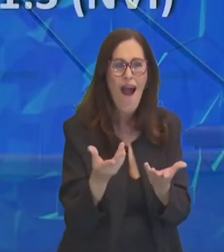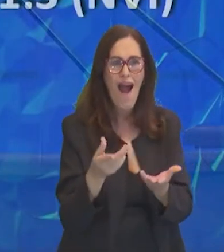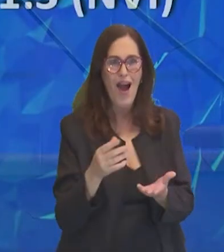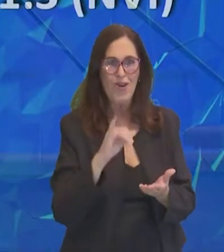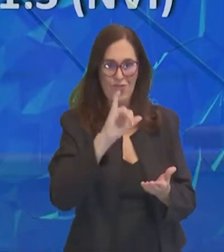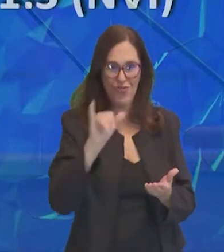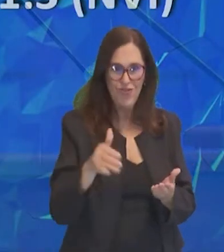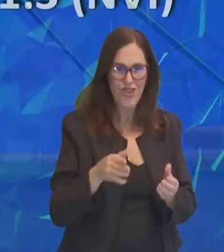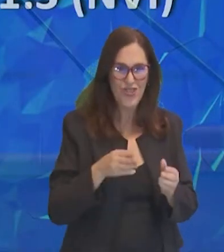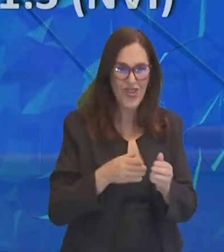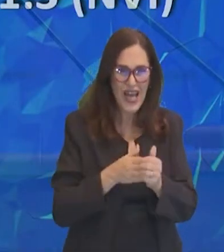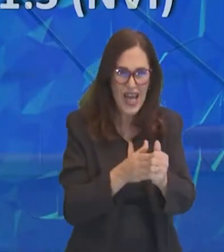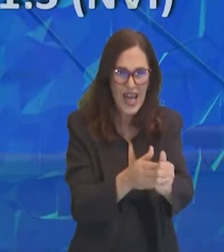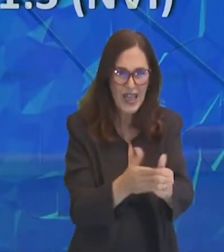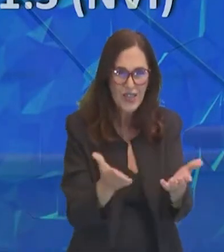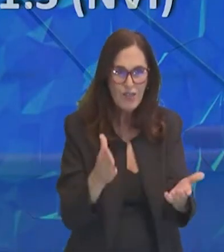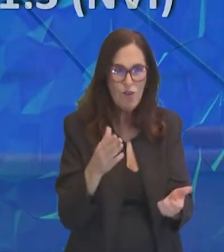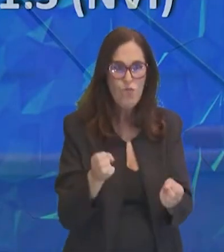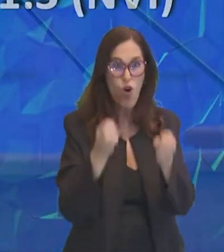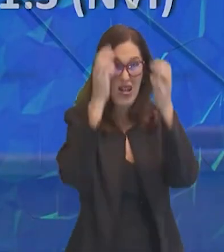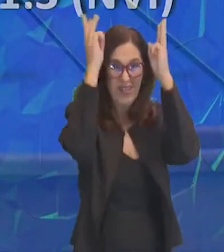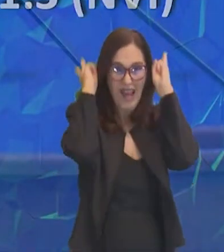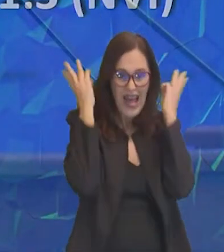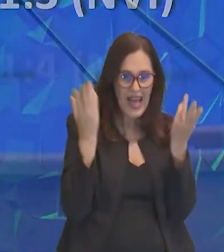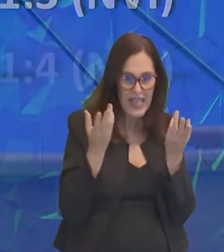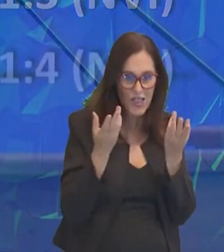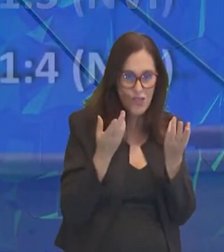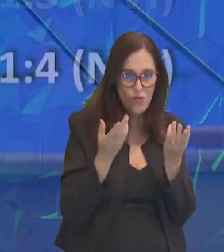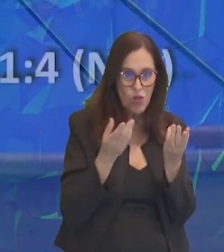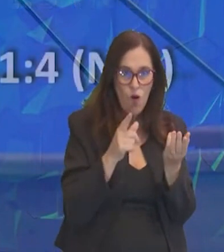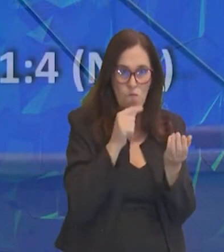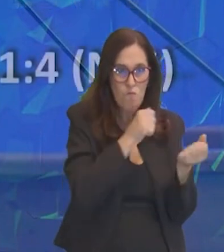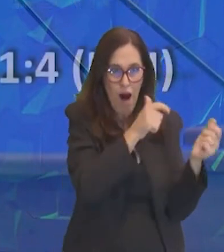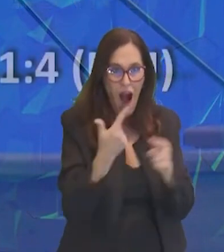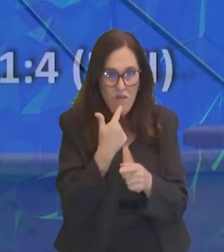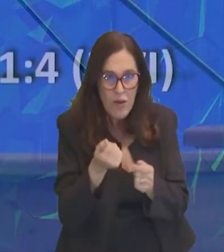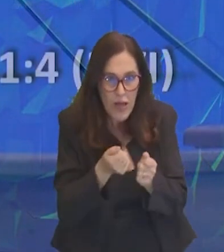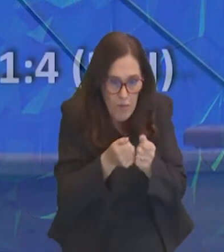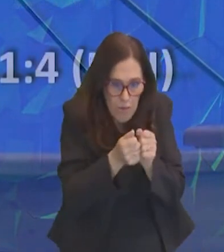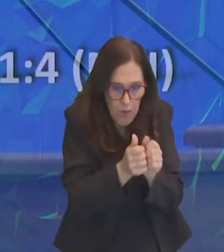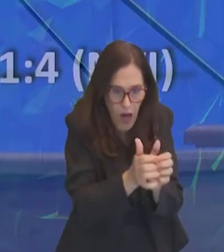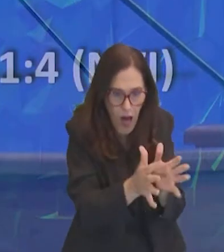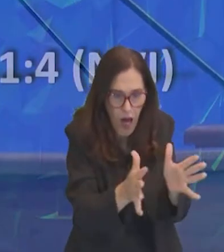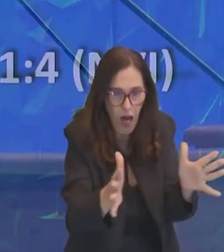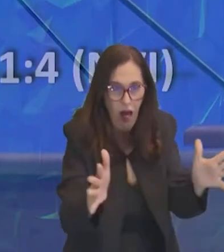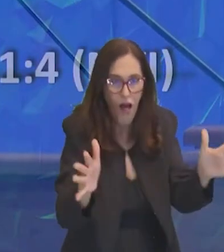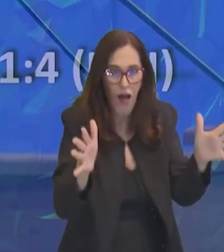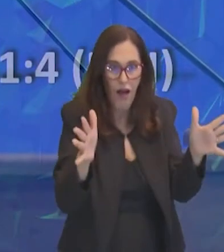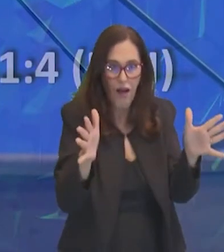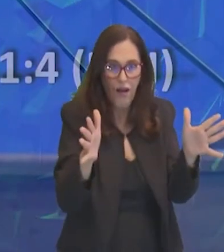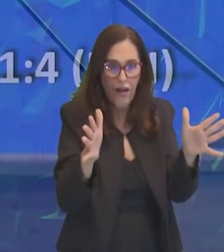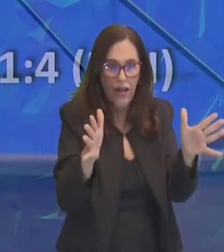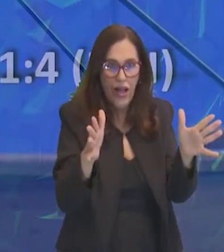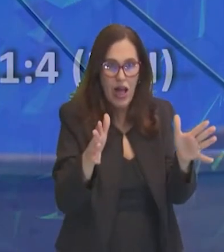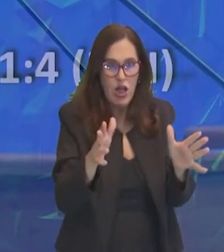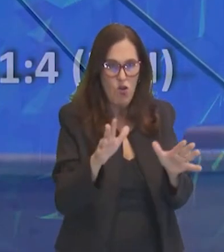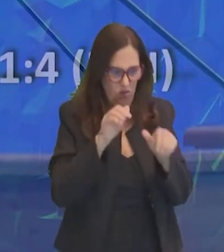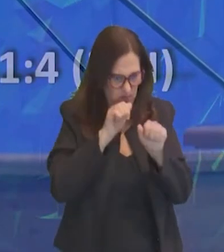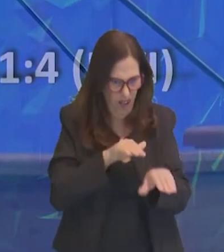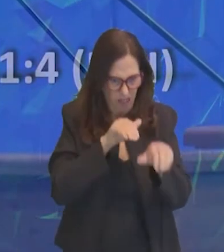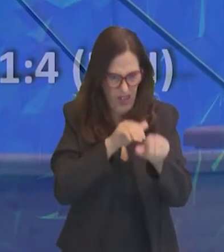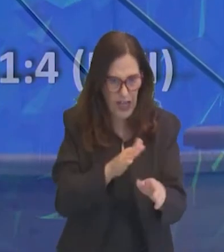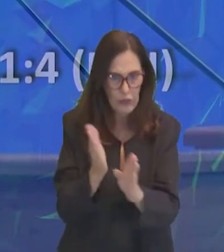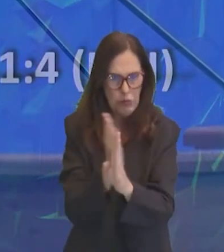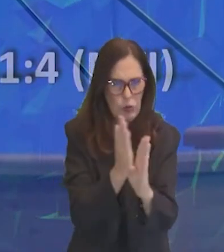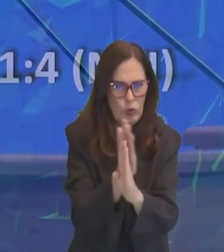guerra, fazendo passar sobre eles as águas do Mar Vermelho, quando estavam perseguindo vocês, e como o Senhor o